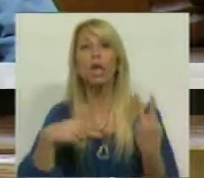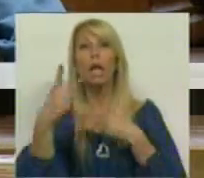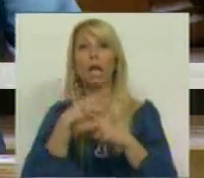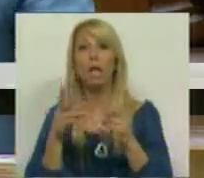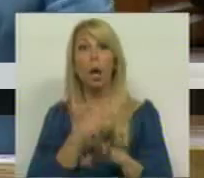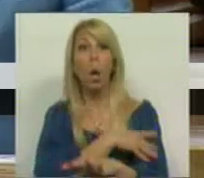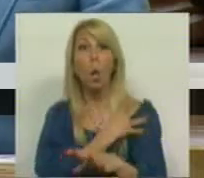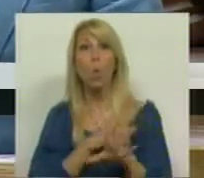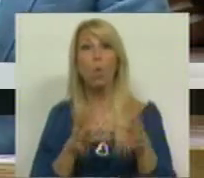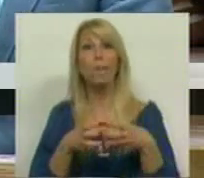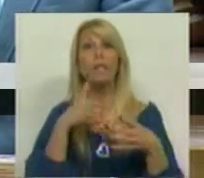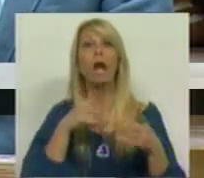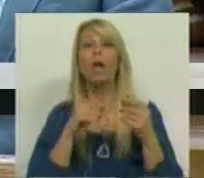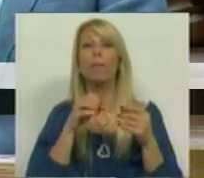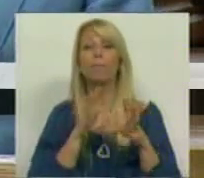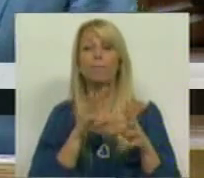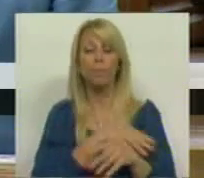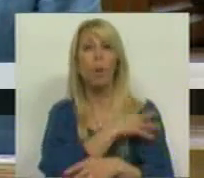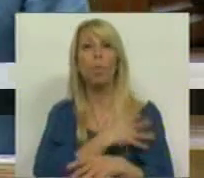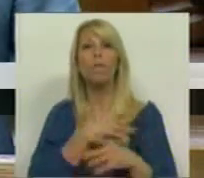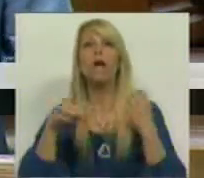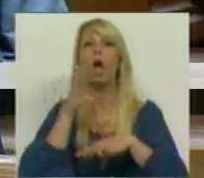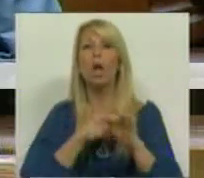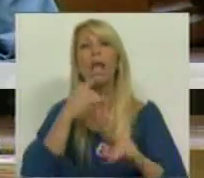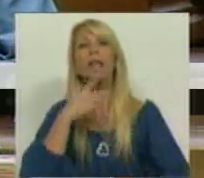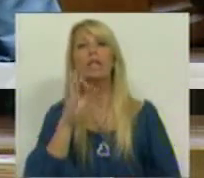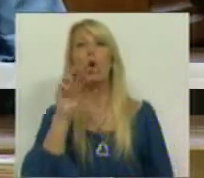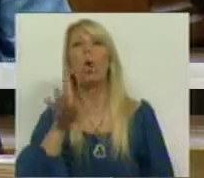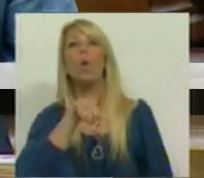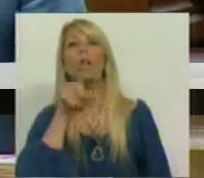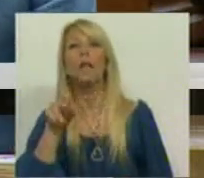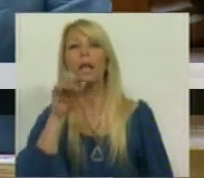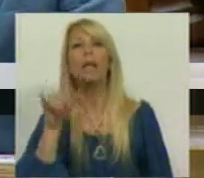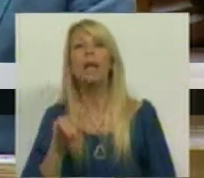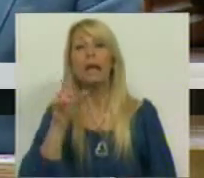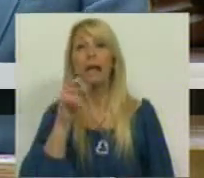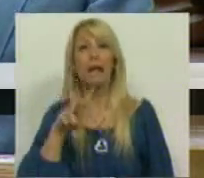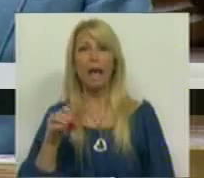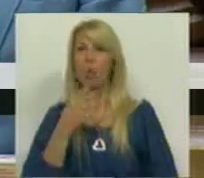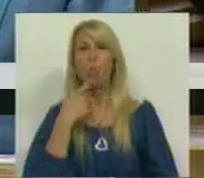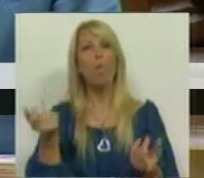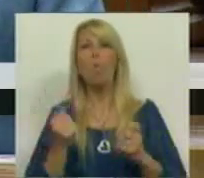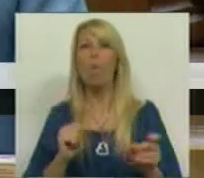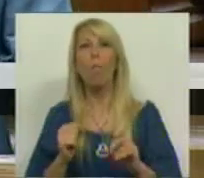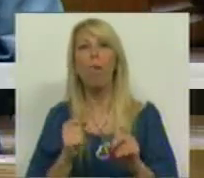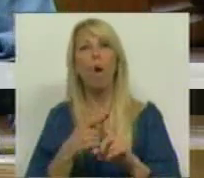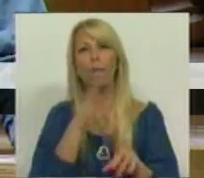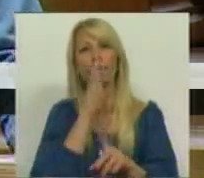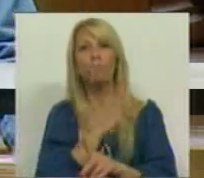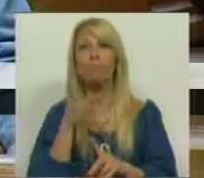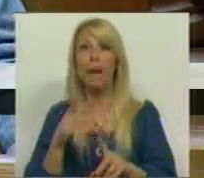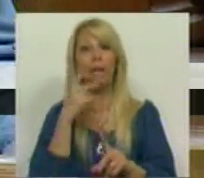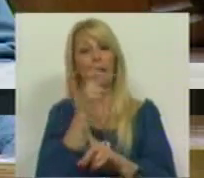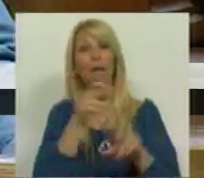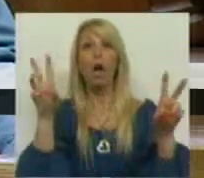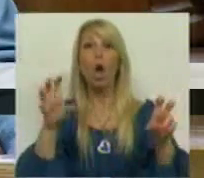europeu. Dizia-nos o CDS que Olli Rehn não pode materializar aquele ditado popular que quando